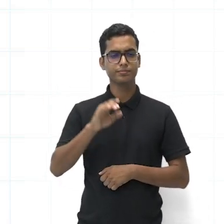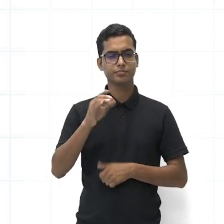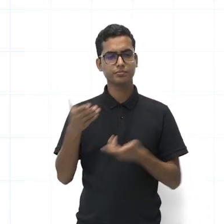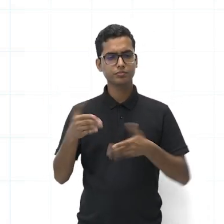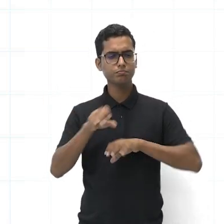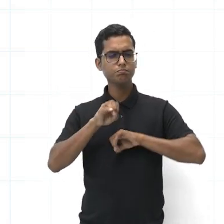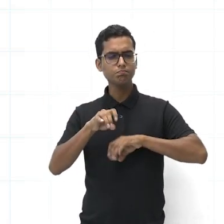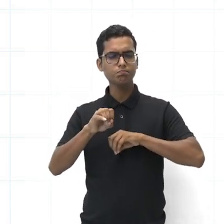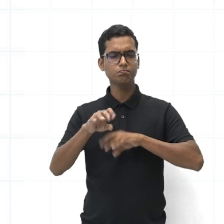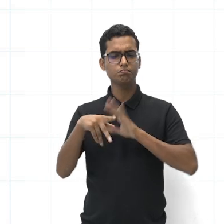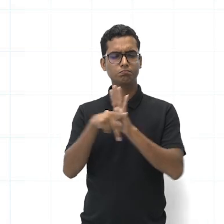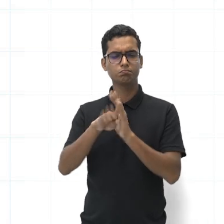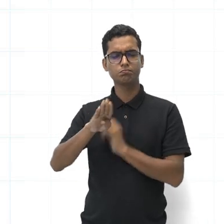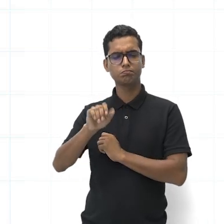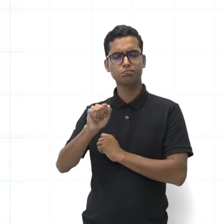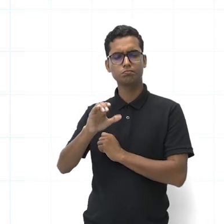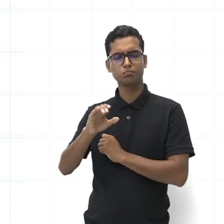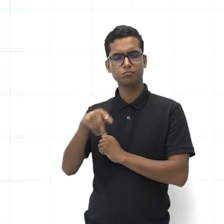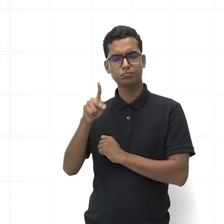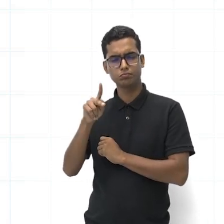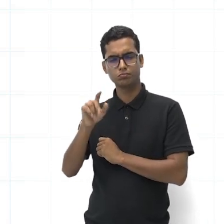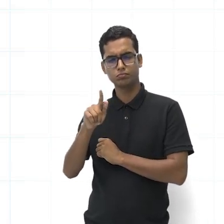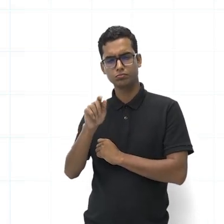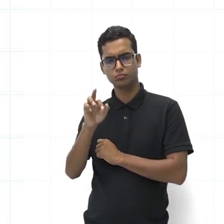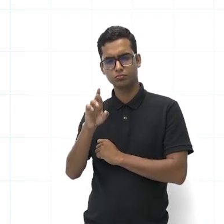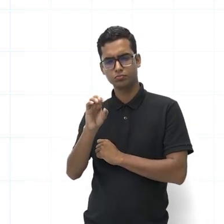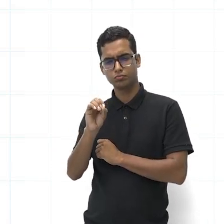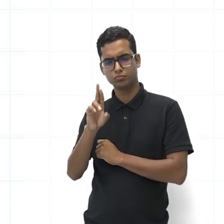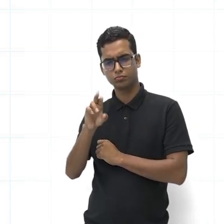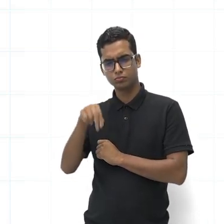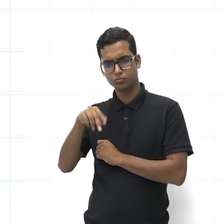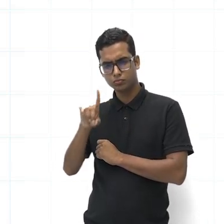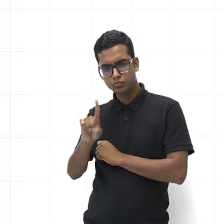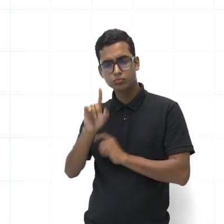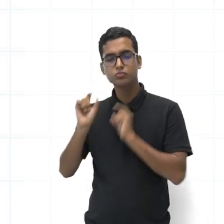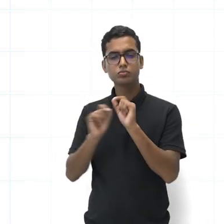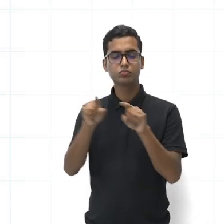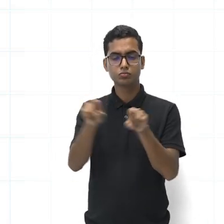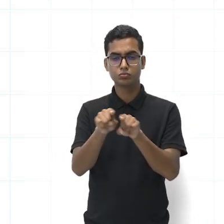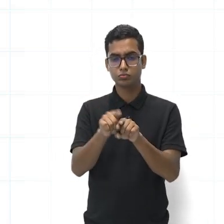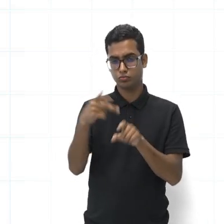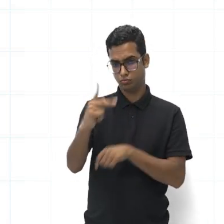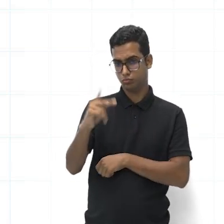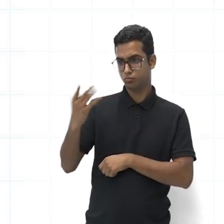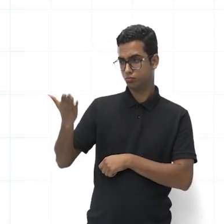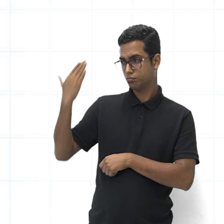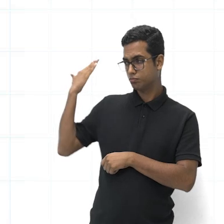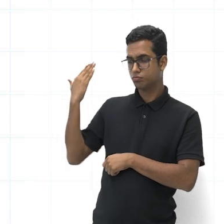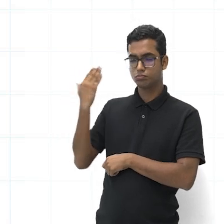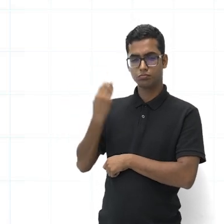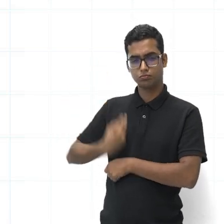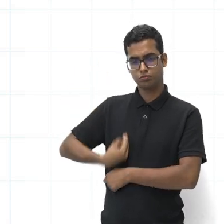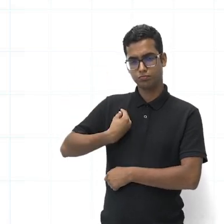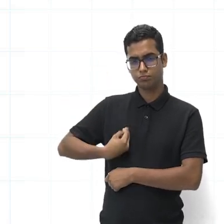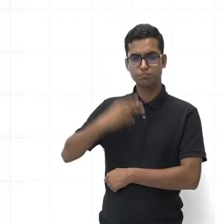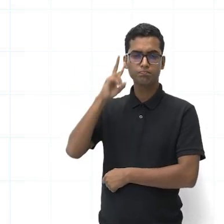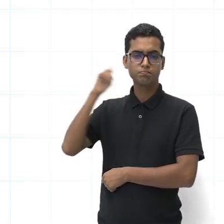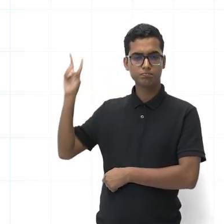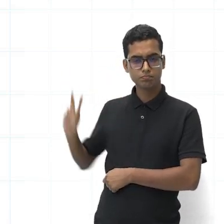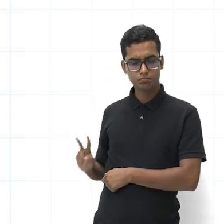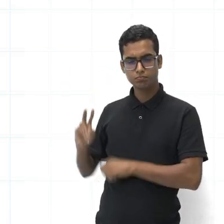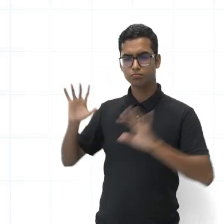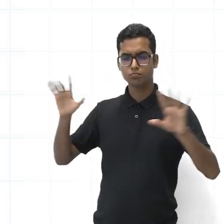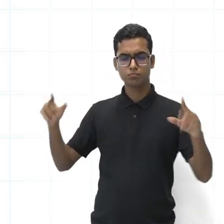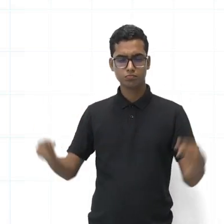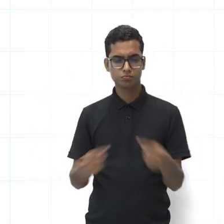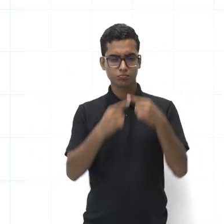De onde você veio, a sua origem, né? Tudo aquilo que lhe acompanhou ao longo da sua história, tá? E qual é então isso, né, relacionado aí à